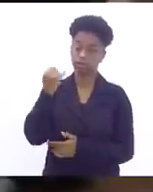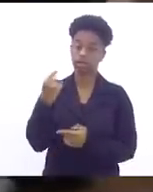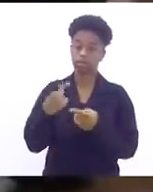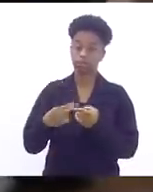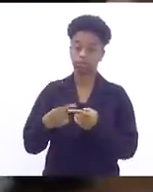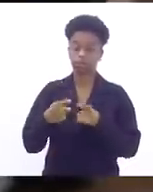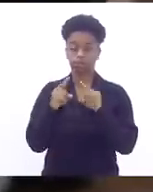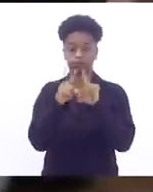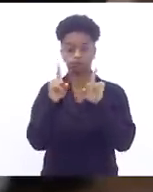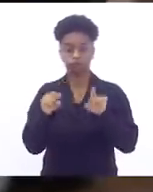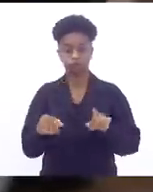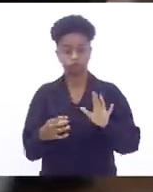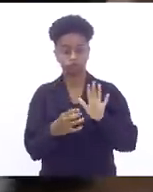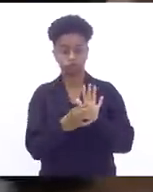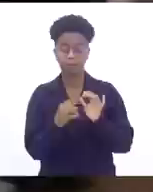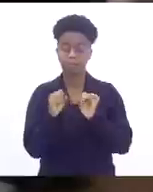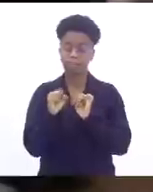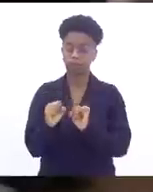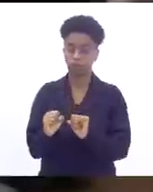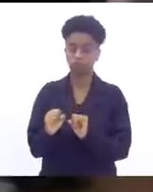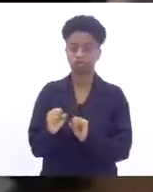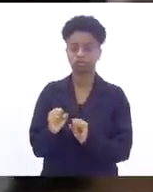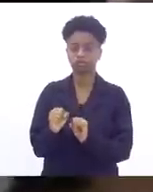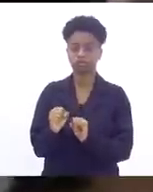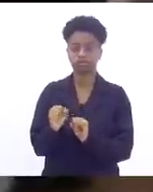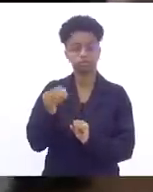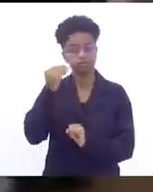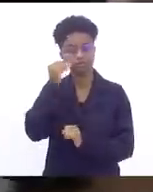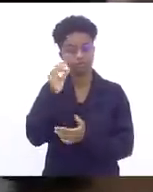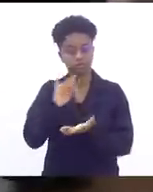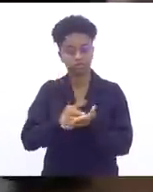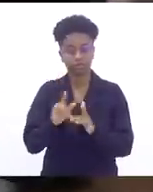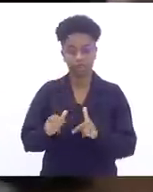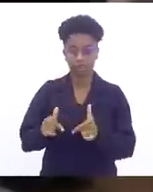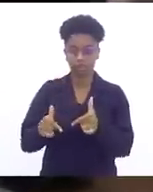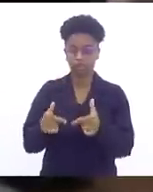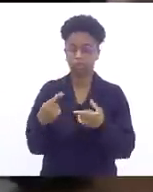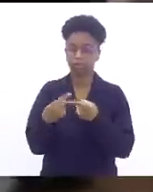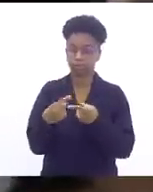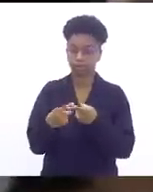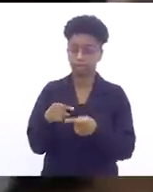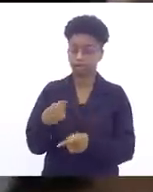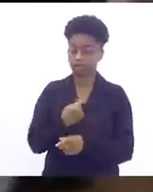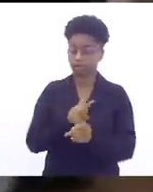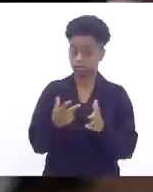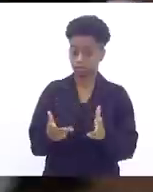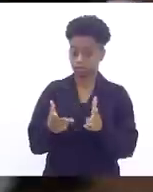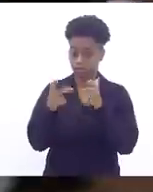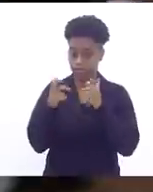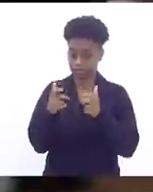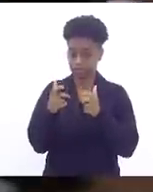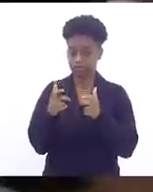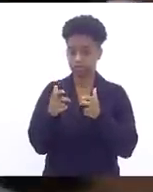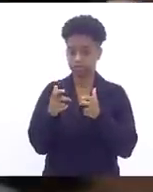o servidor pode vir buscar realmente uma atuação porque a gente observa que quando o